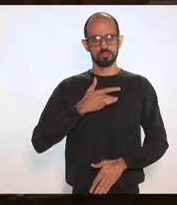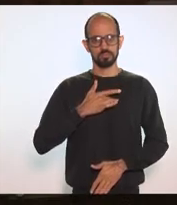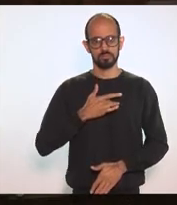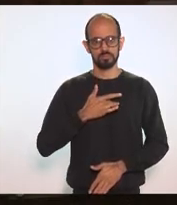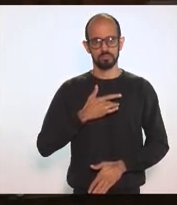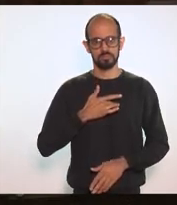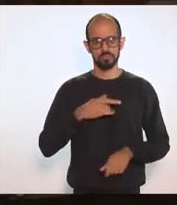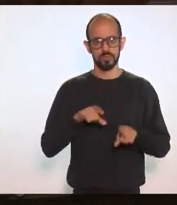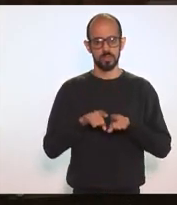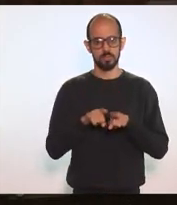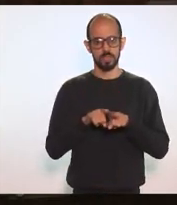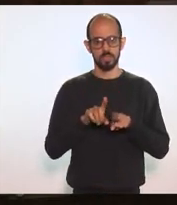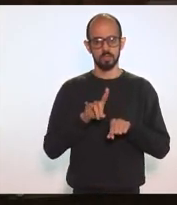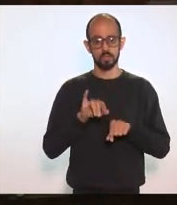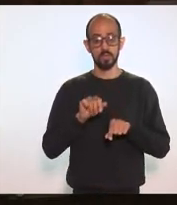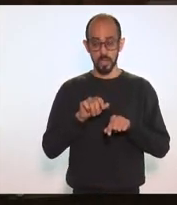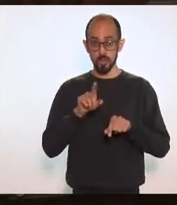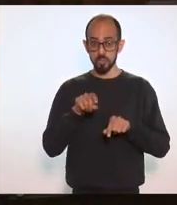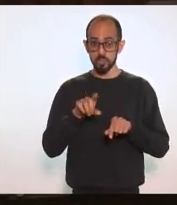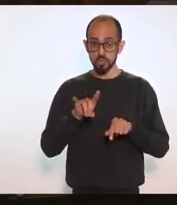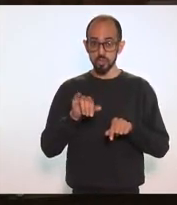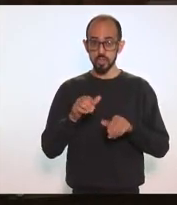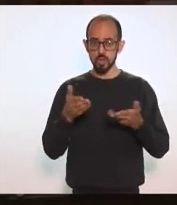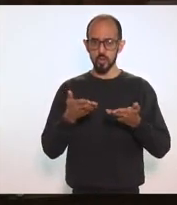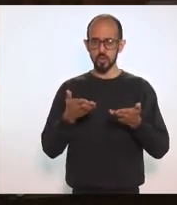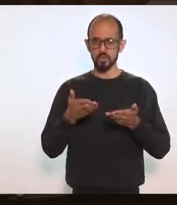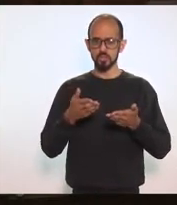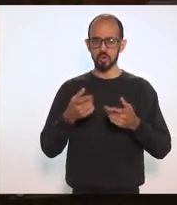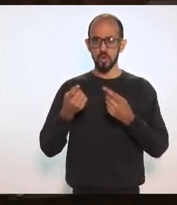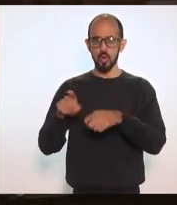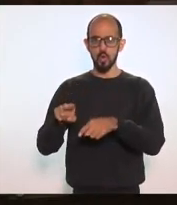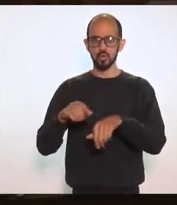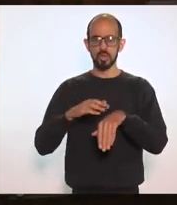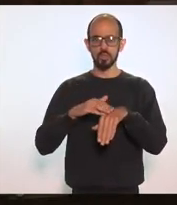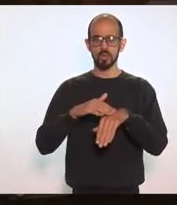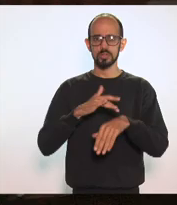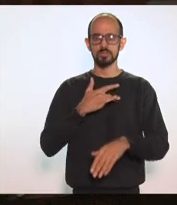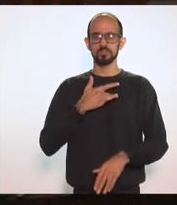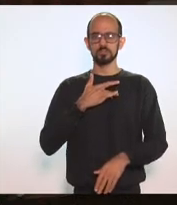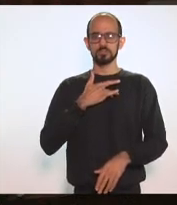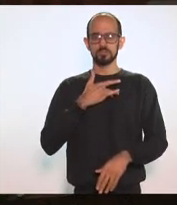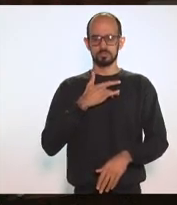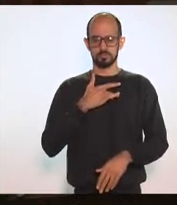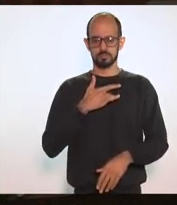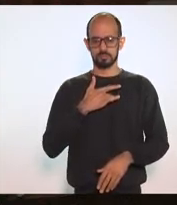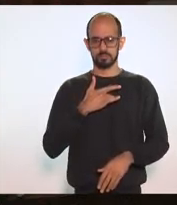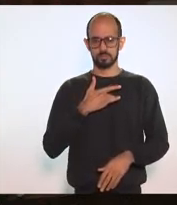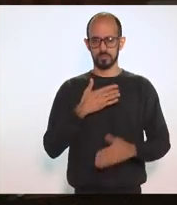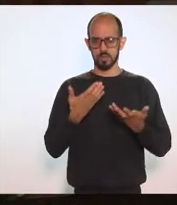Enfrentamento à Tuberculose. Quero fazer esta menção